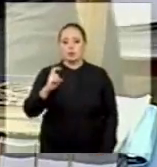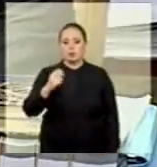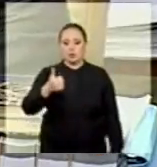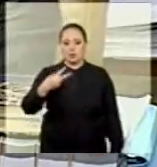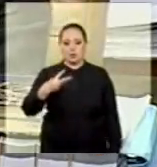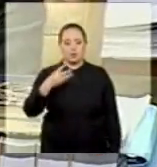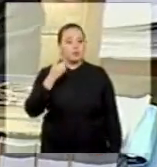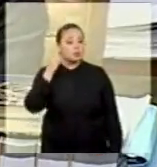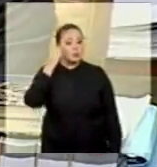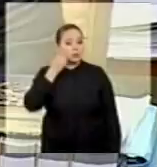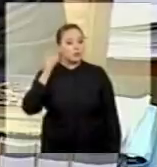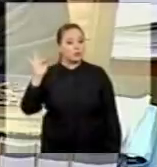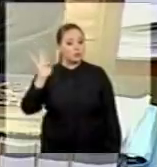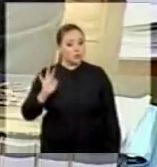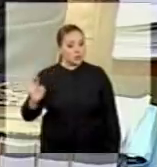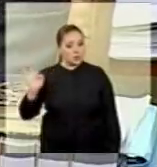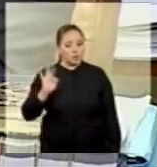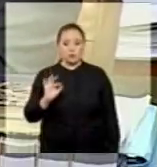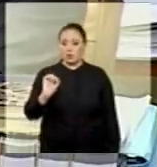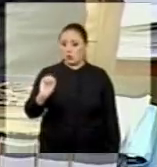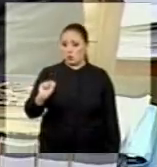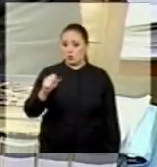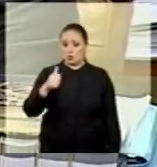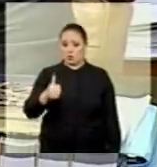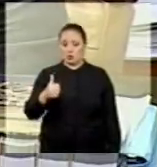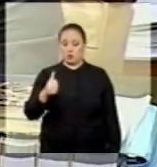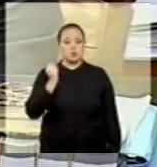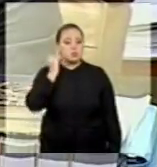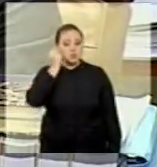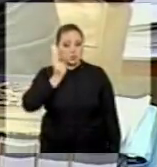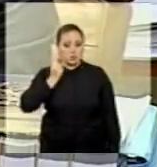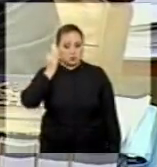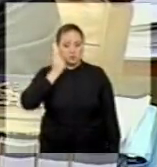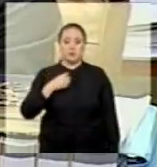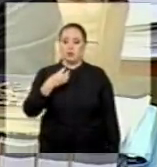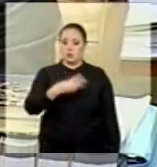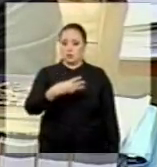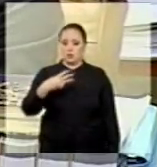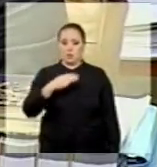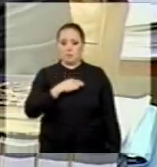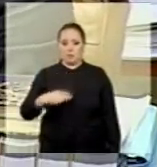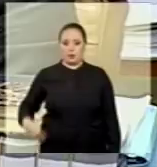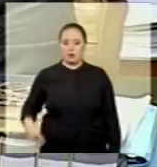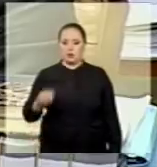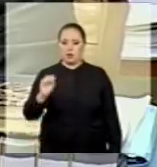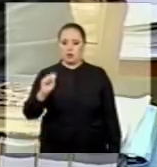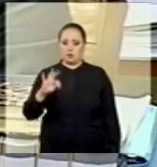513 deputados federais, 81 senadores da República, 33 ministros do